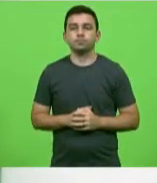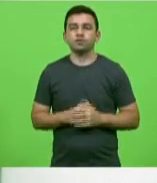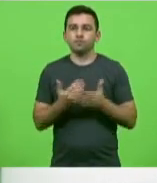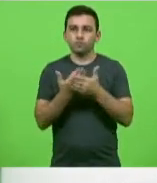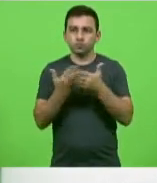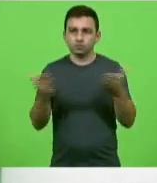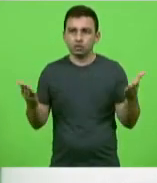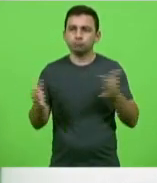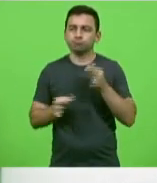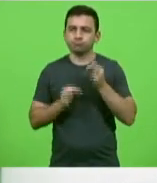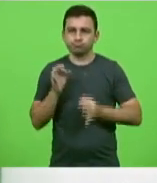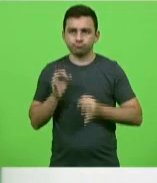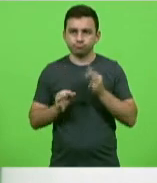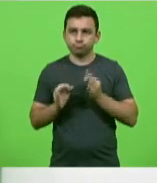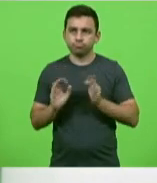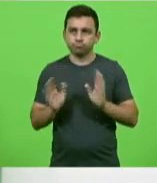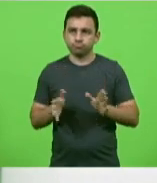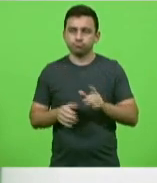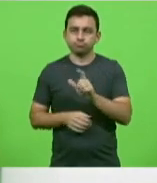Senhores julgadores